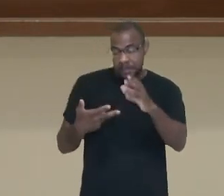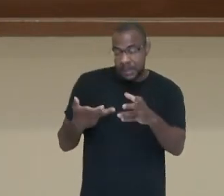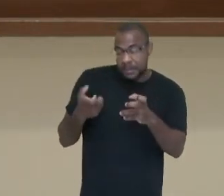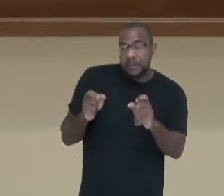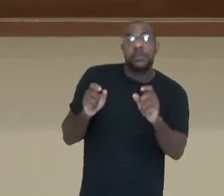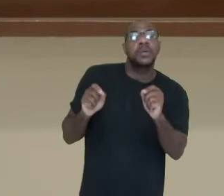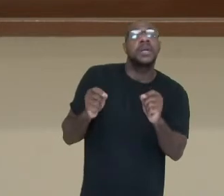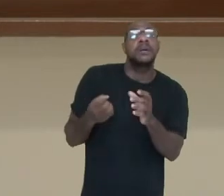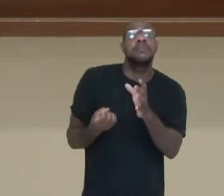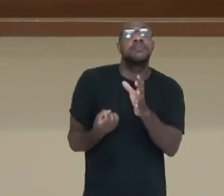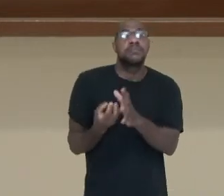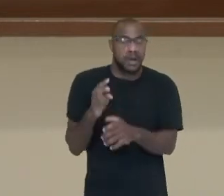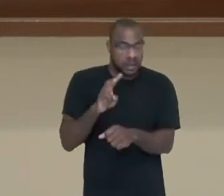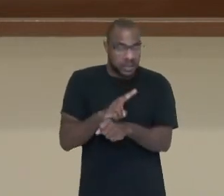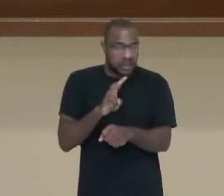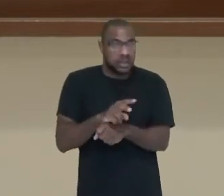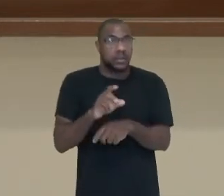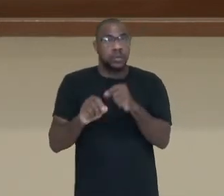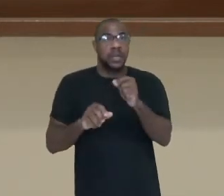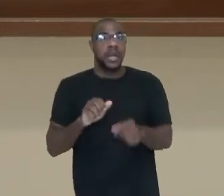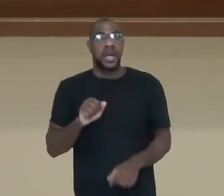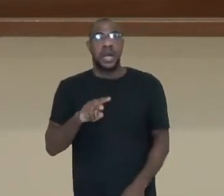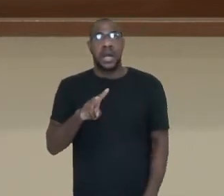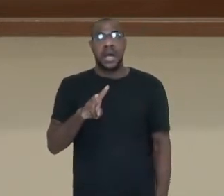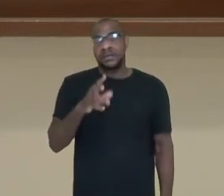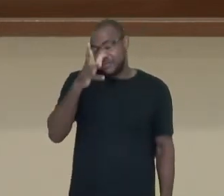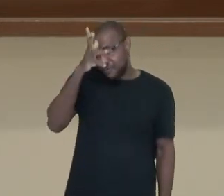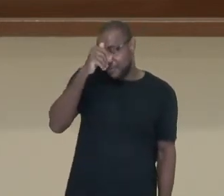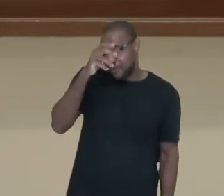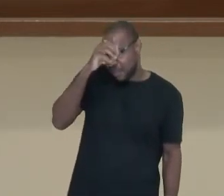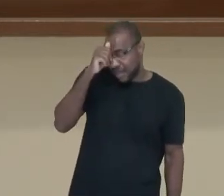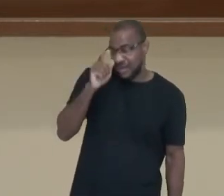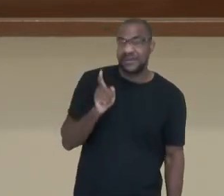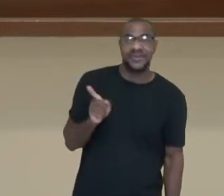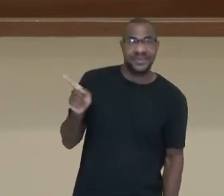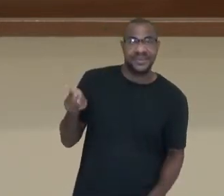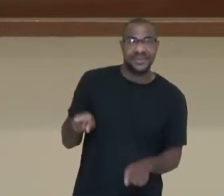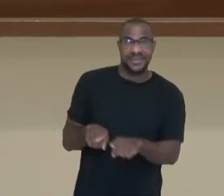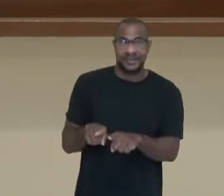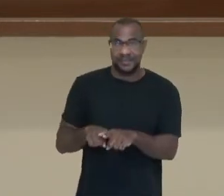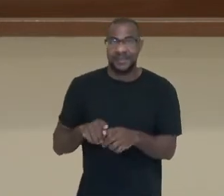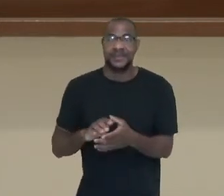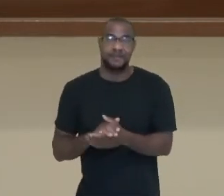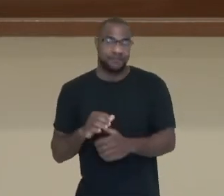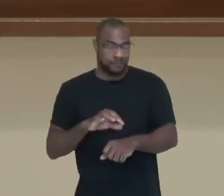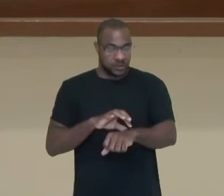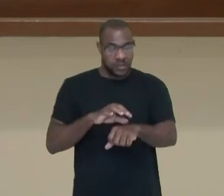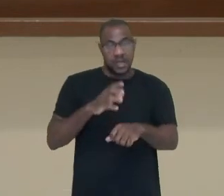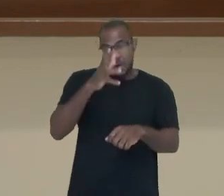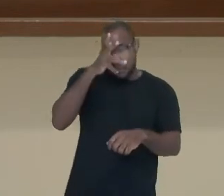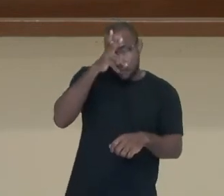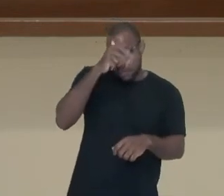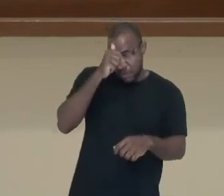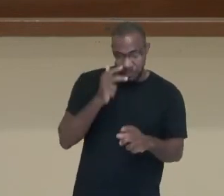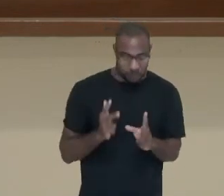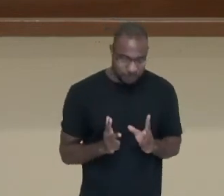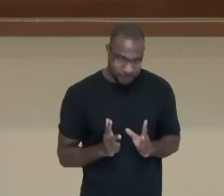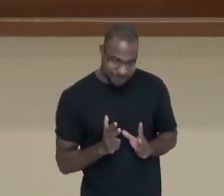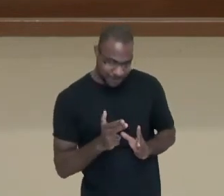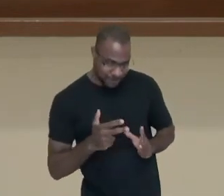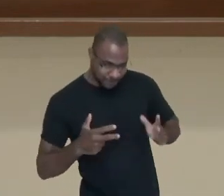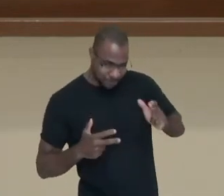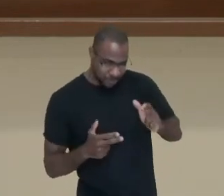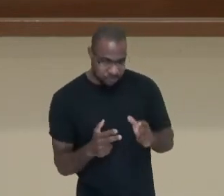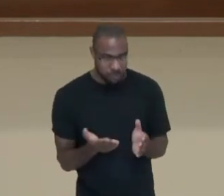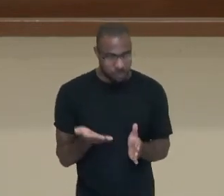a criação no quesito de frango, principalmente de corte, onde há, principalmente em termos